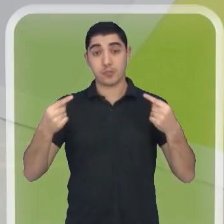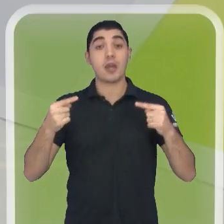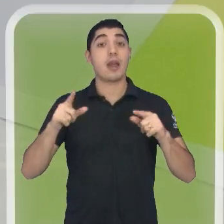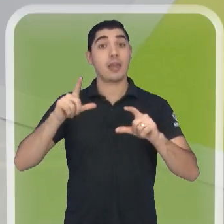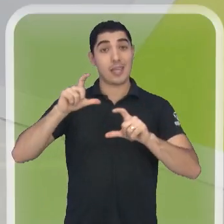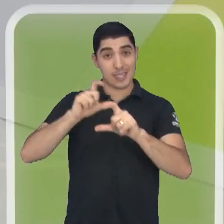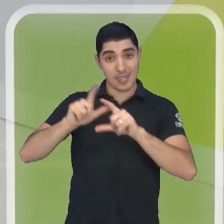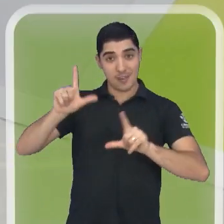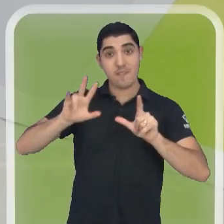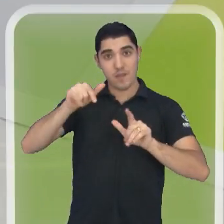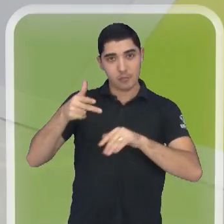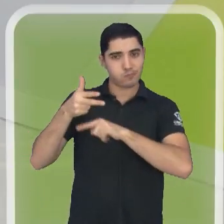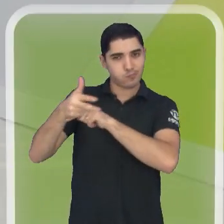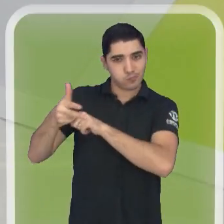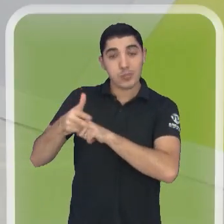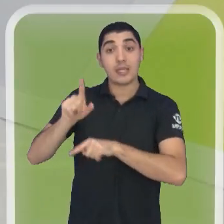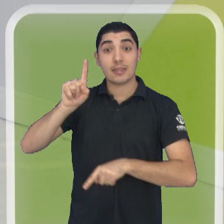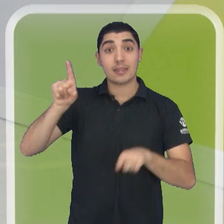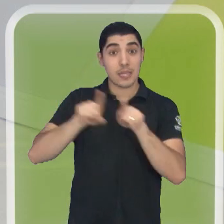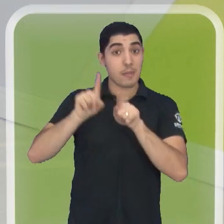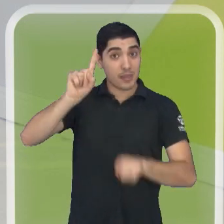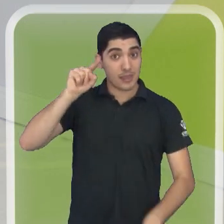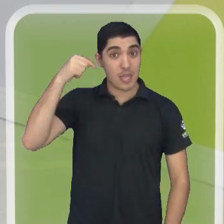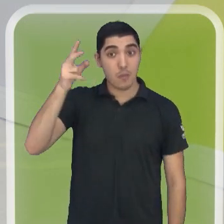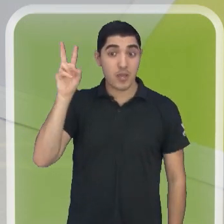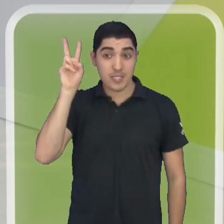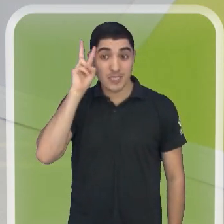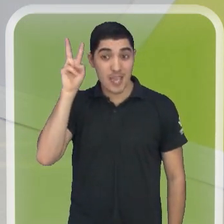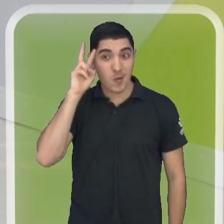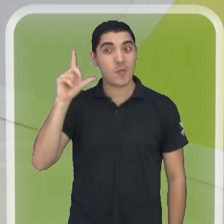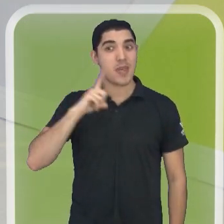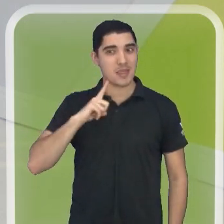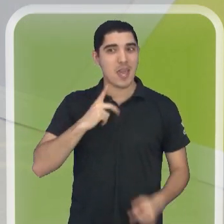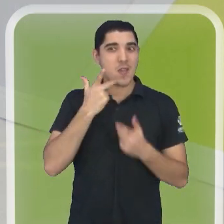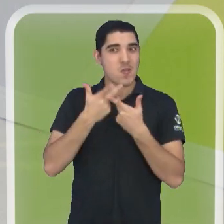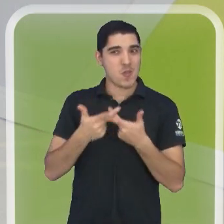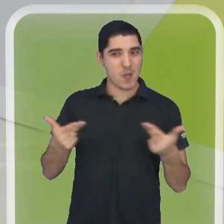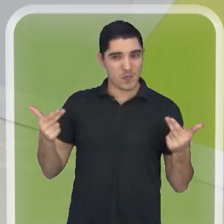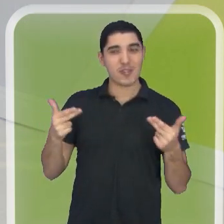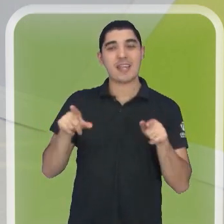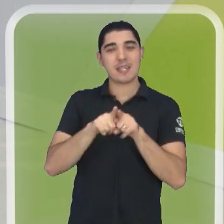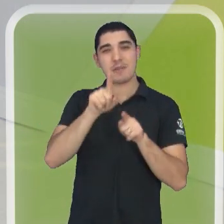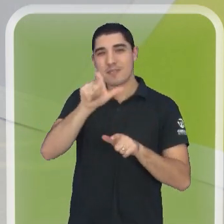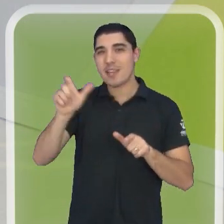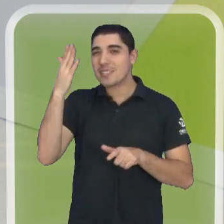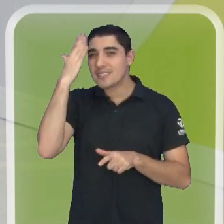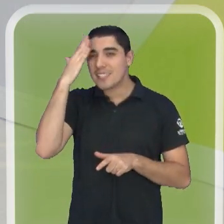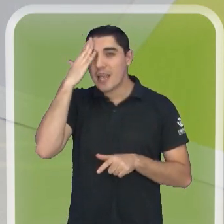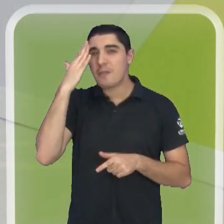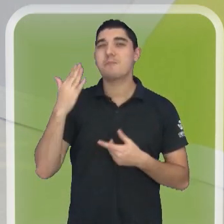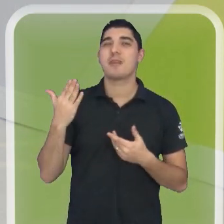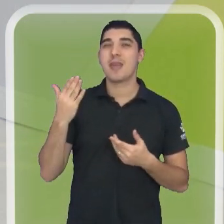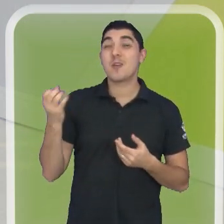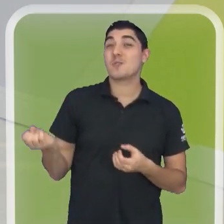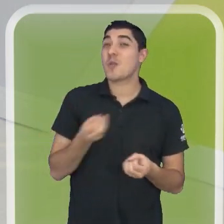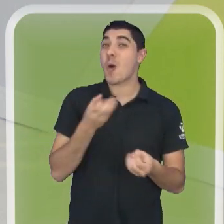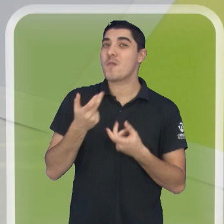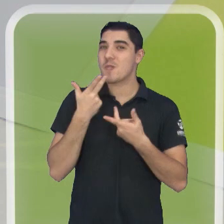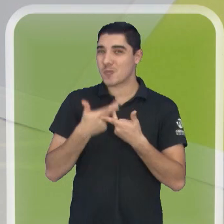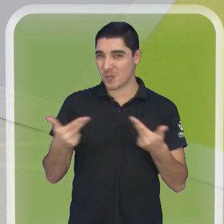estará lá e na segunda-feira, aguarde, já tem novidade para você, na segunda-feira você vai saber de tudo desse jogo, tá